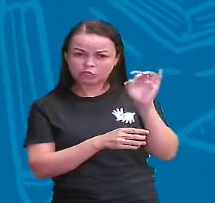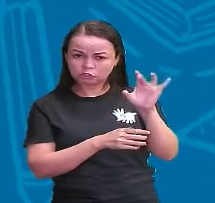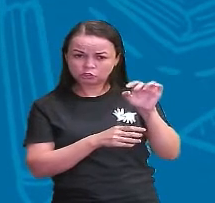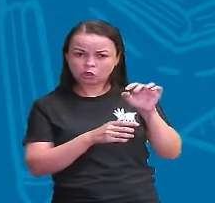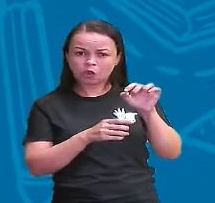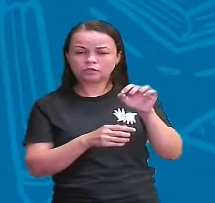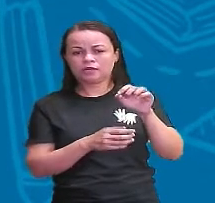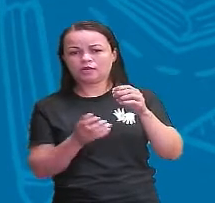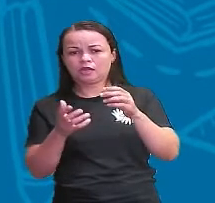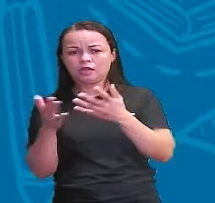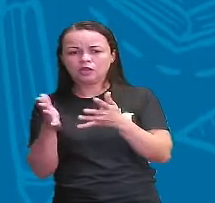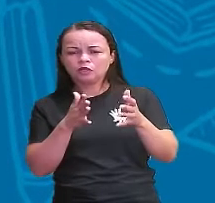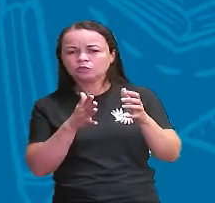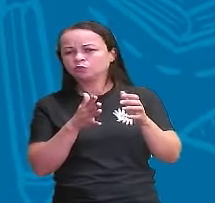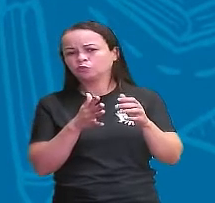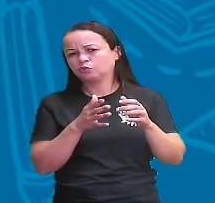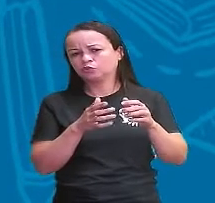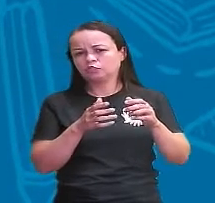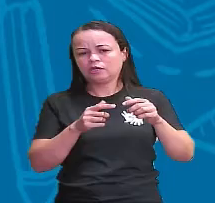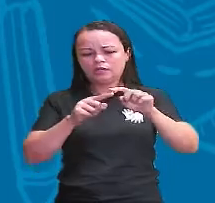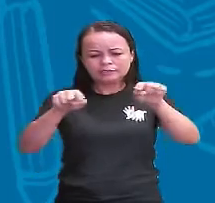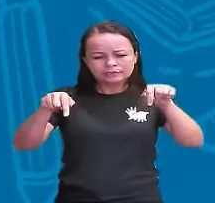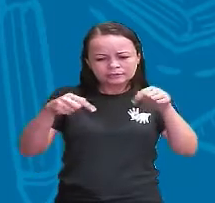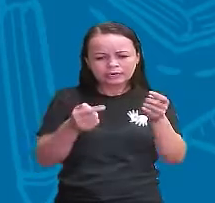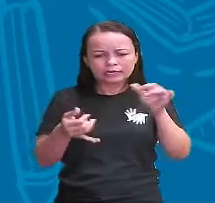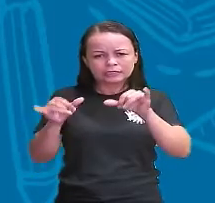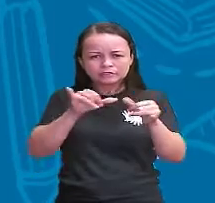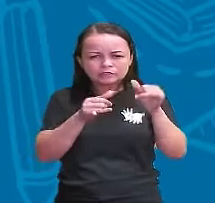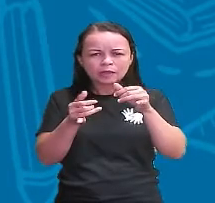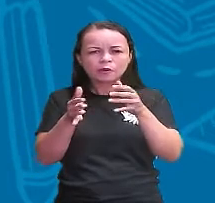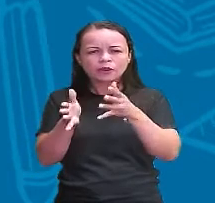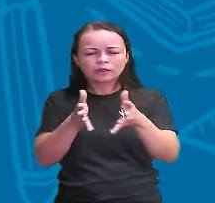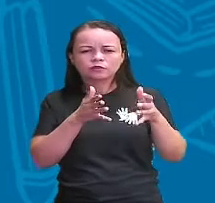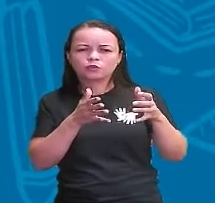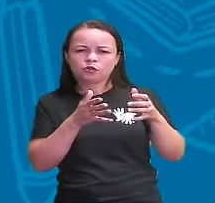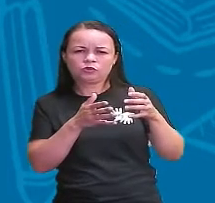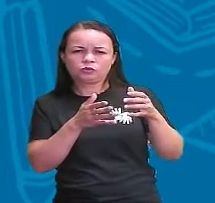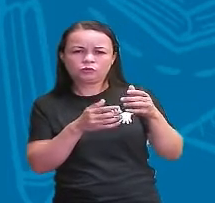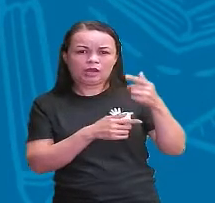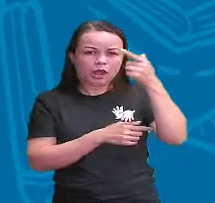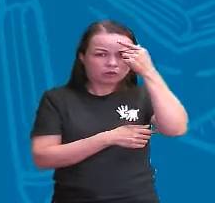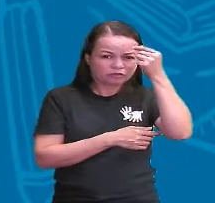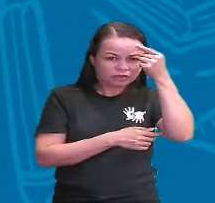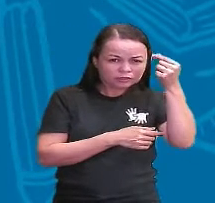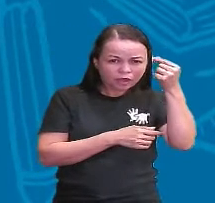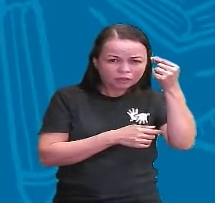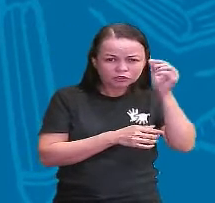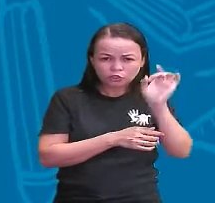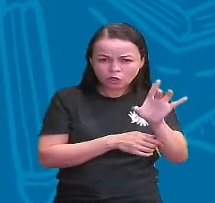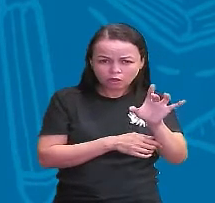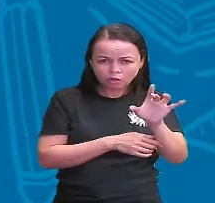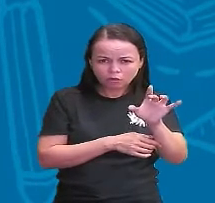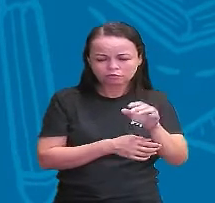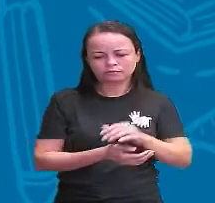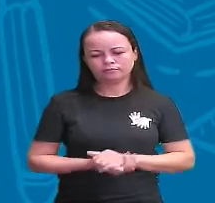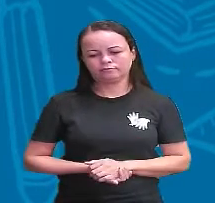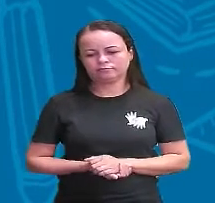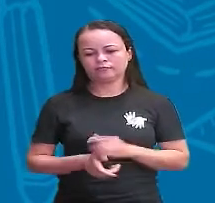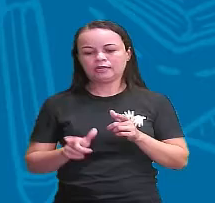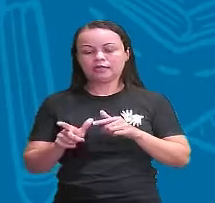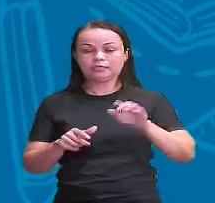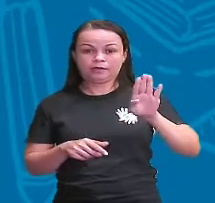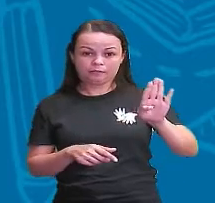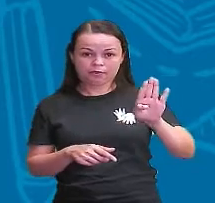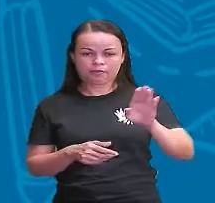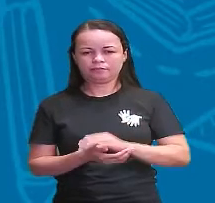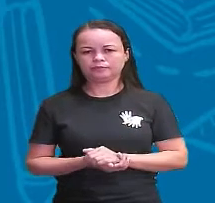das universidades? Eu só consigo enxergar a ciência se eu for numa universidade, num laboratório? Letra B,